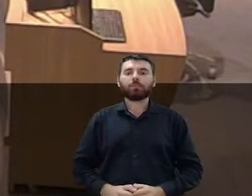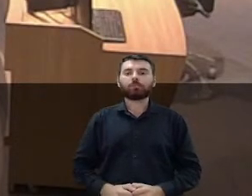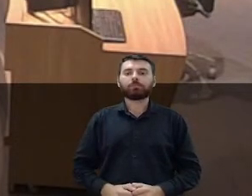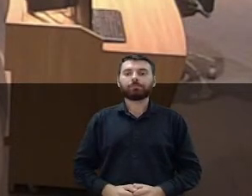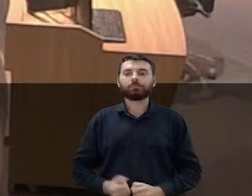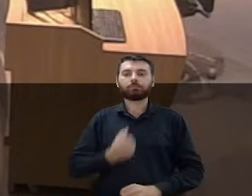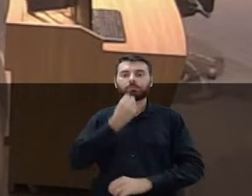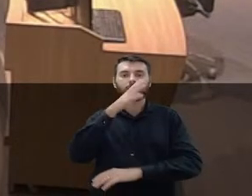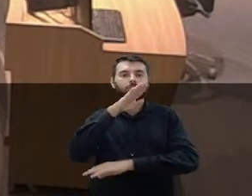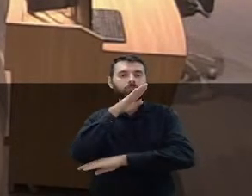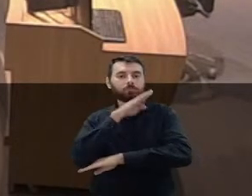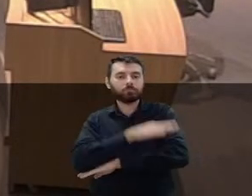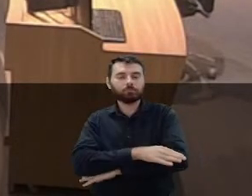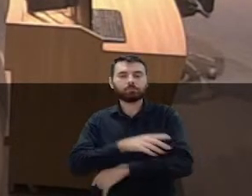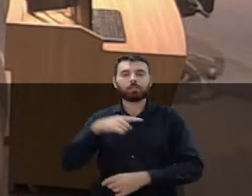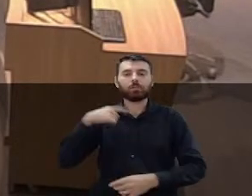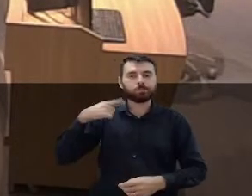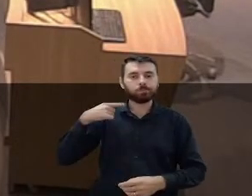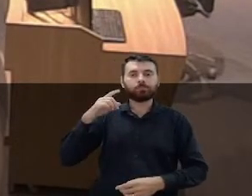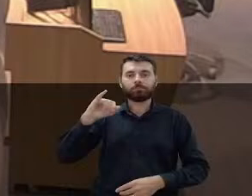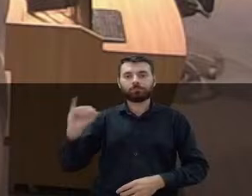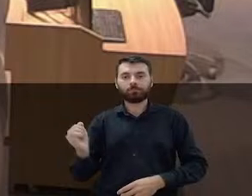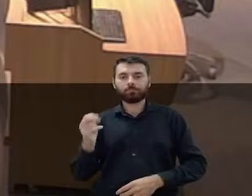Boa tarde, doutora Juliana.